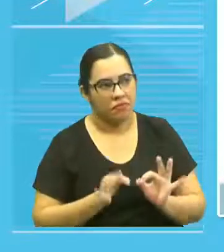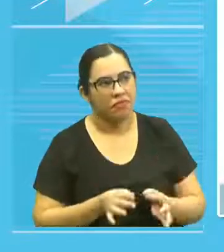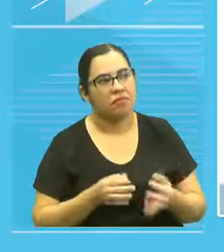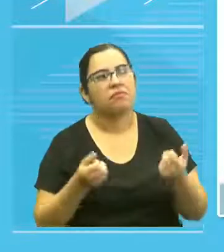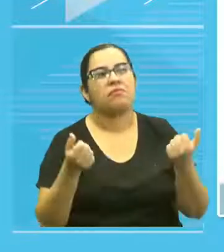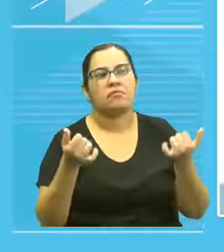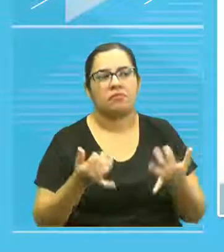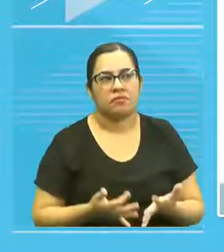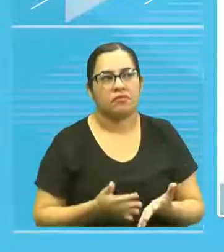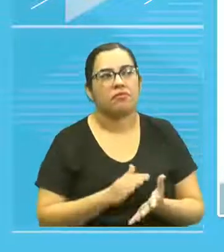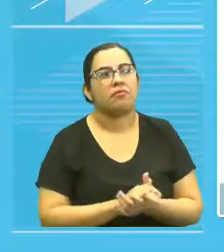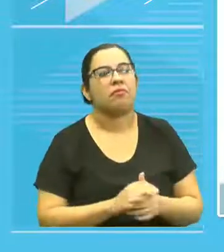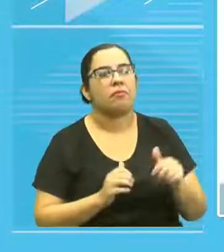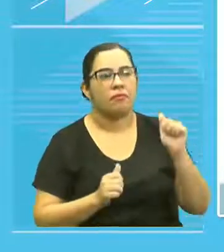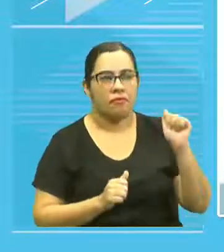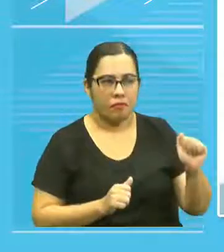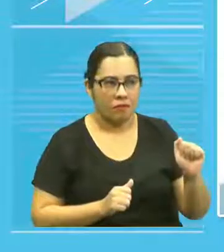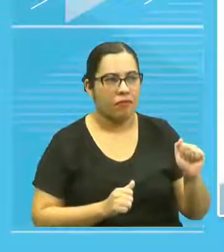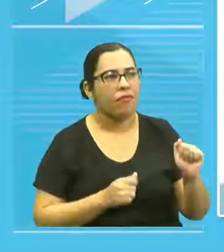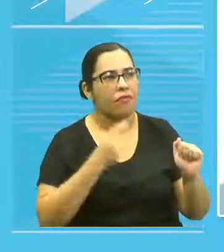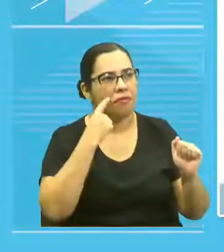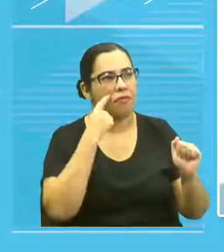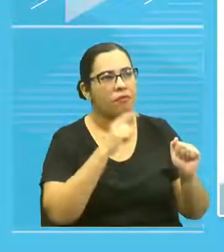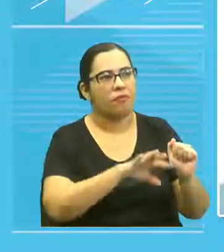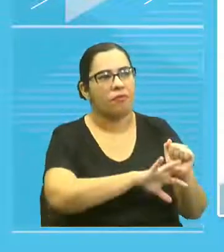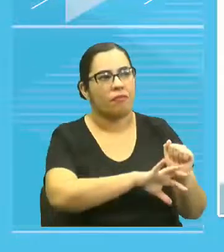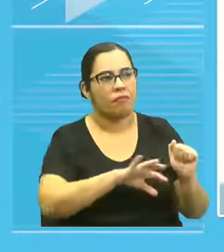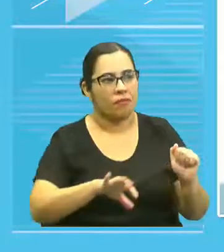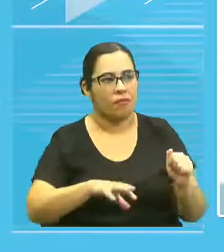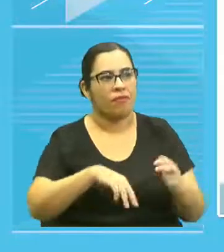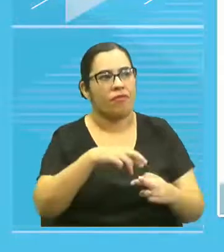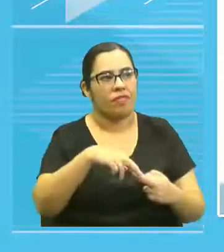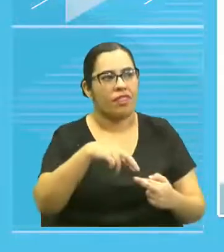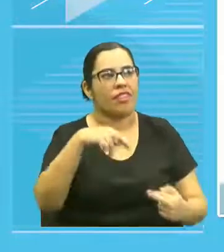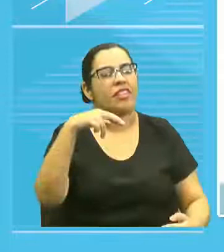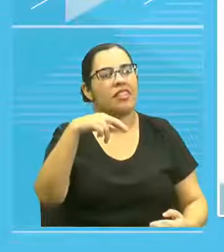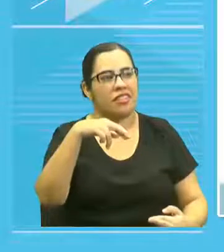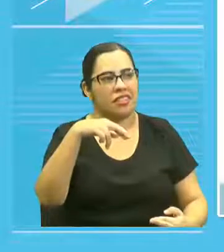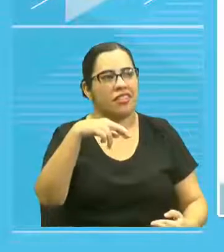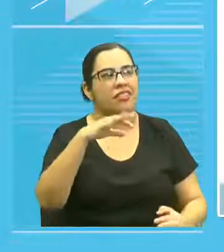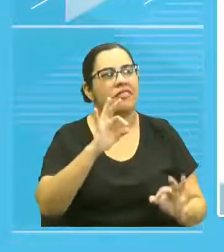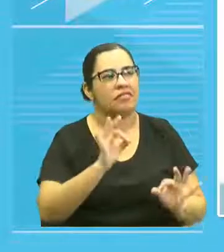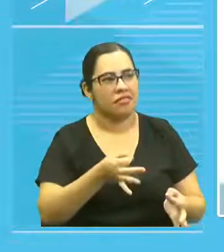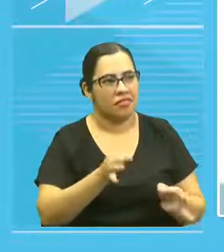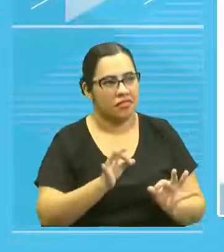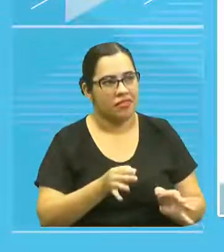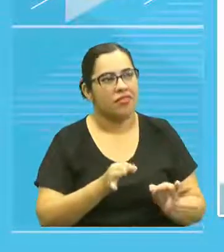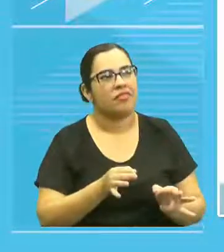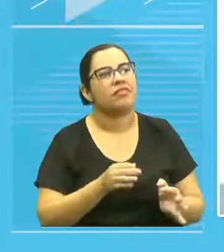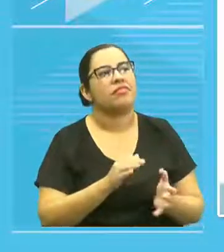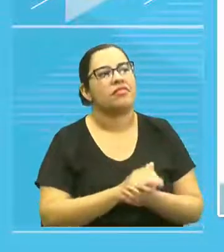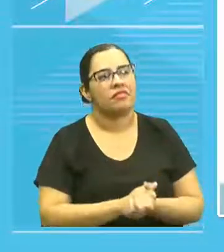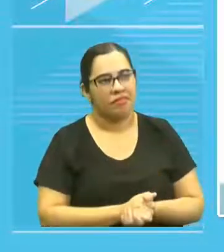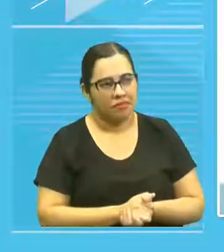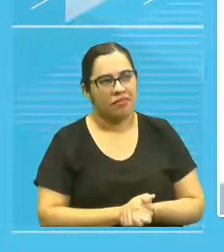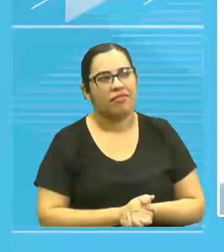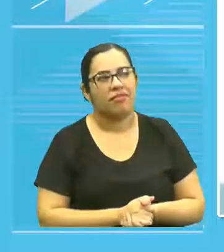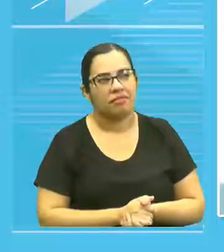fez a separado de corda me acorda